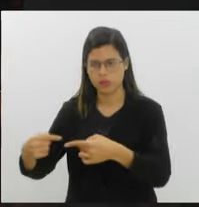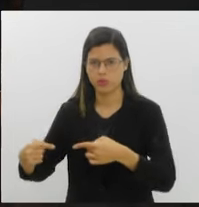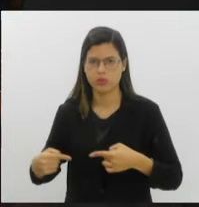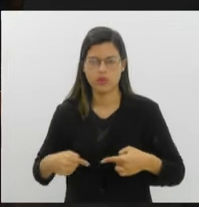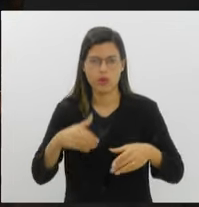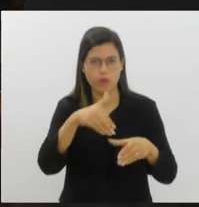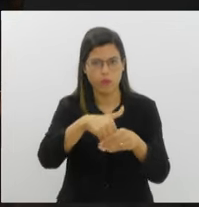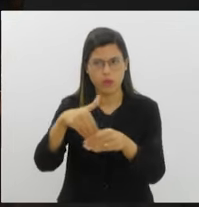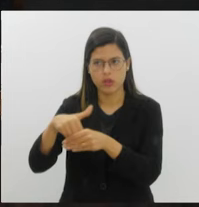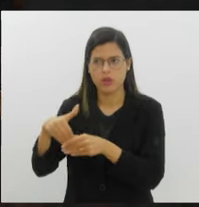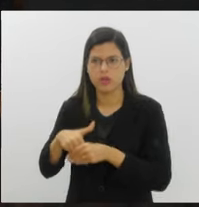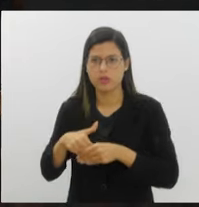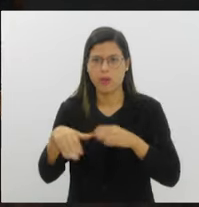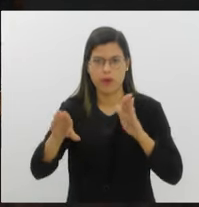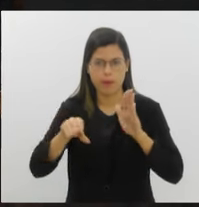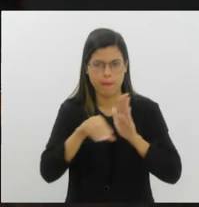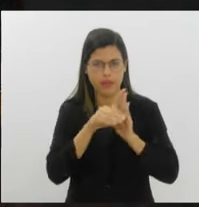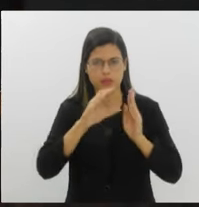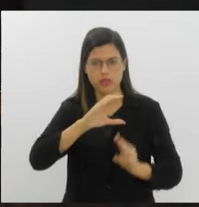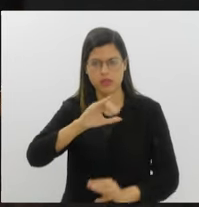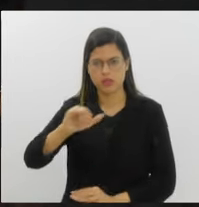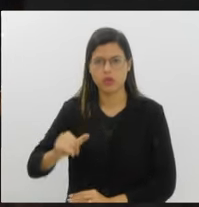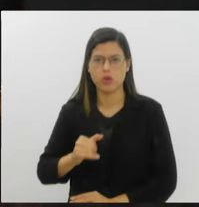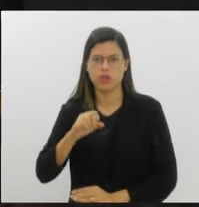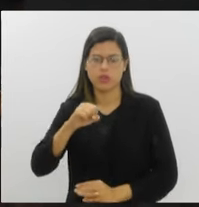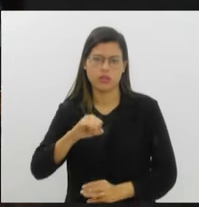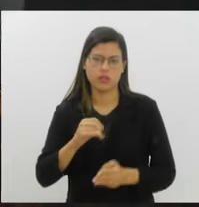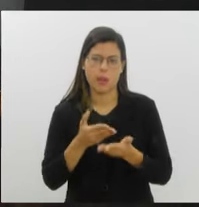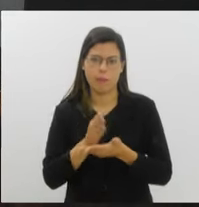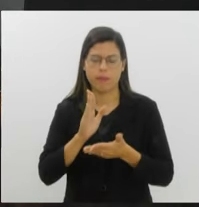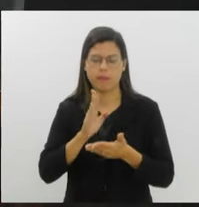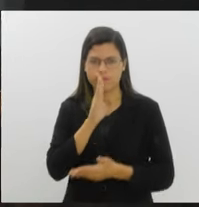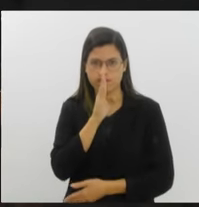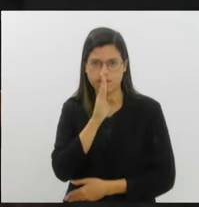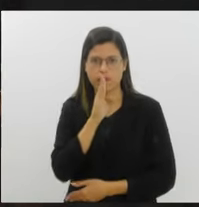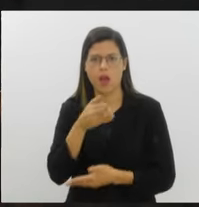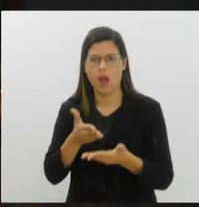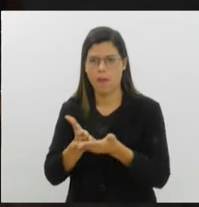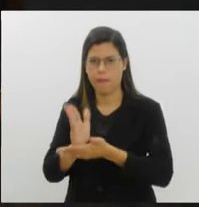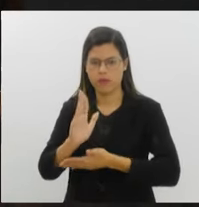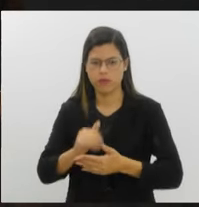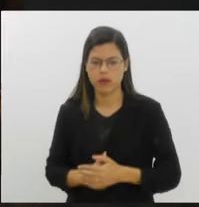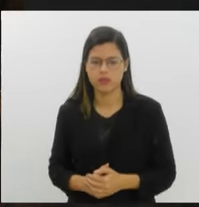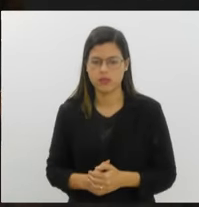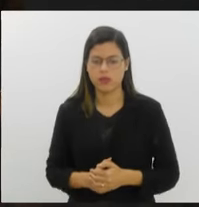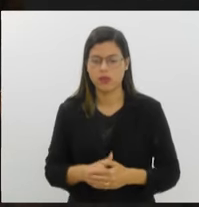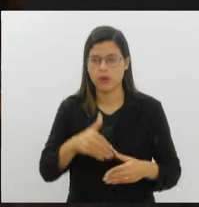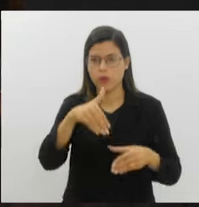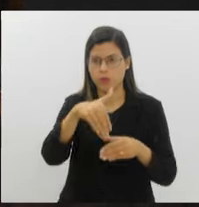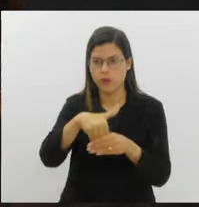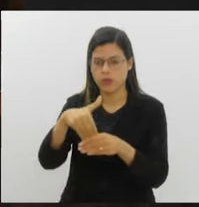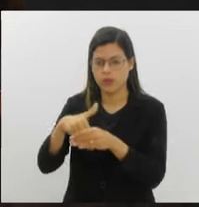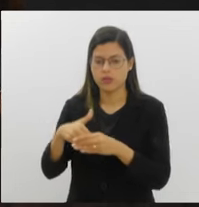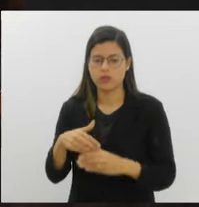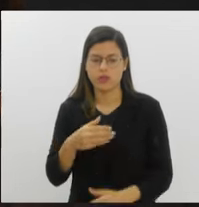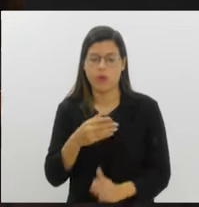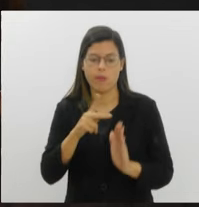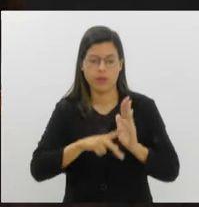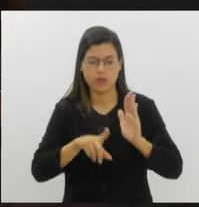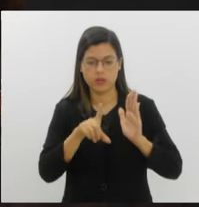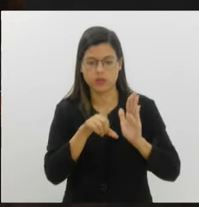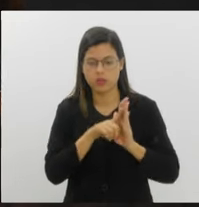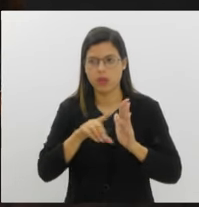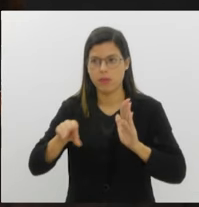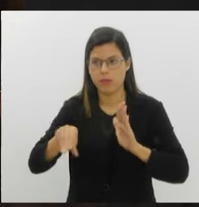Em votação, as emendas da CCJ. Senhores que aprovam, permaneçam como estão. Aprovado. Em votação, projeto assim emendado.